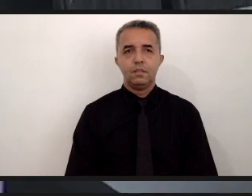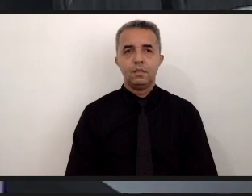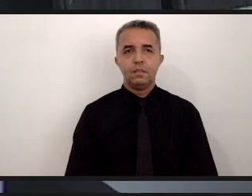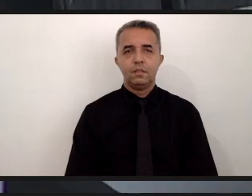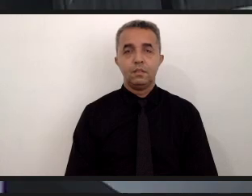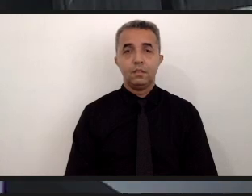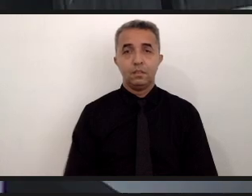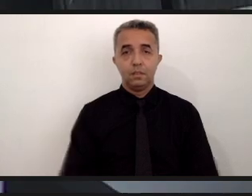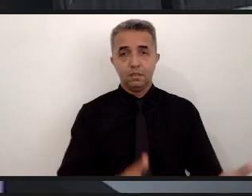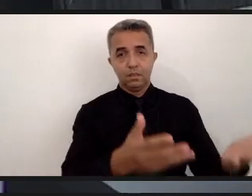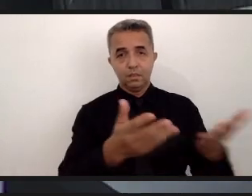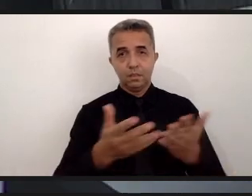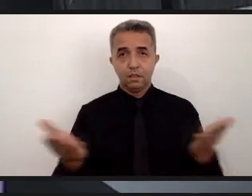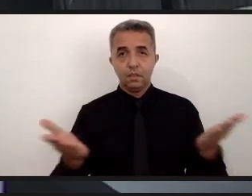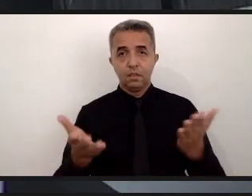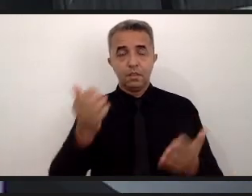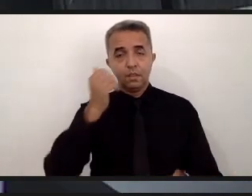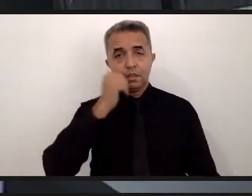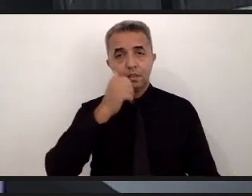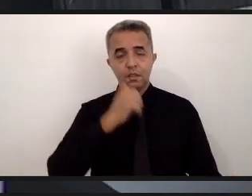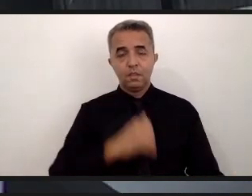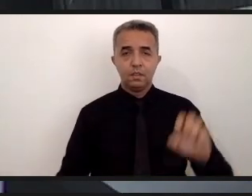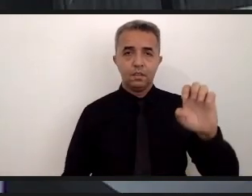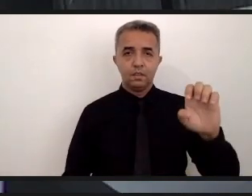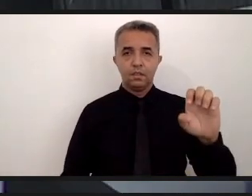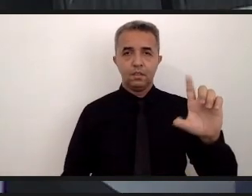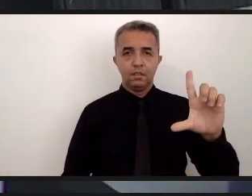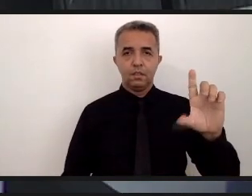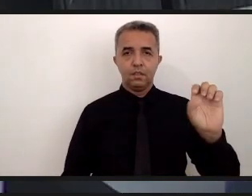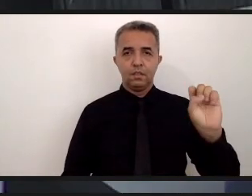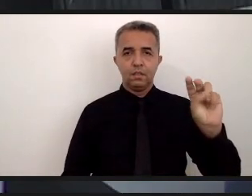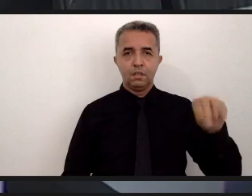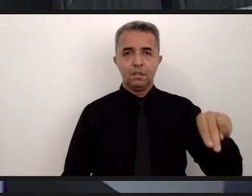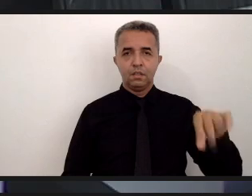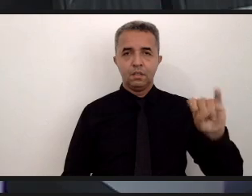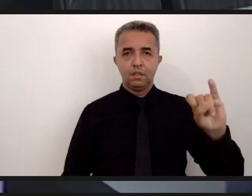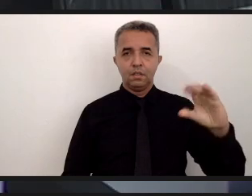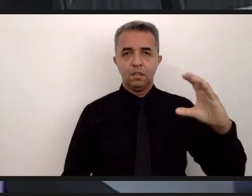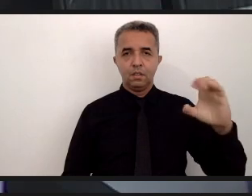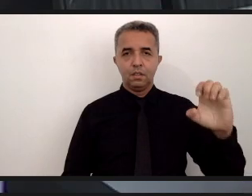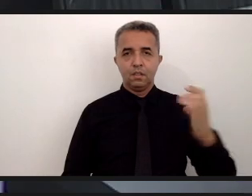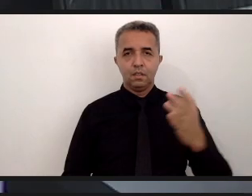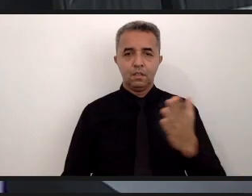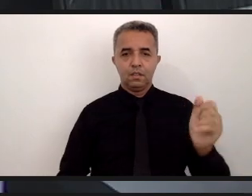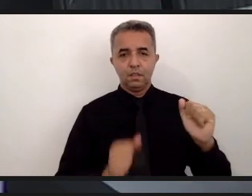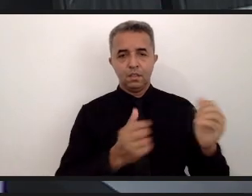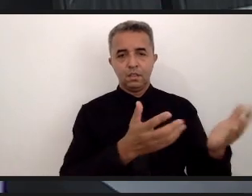Convidamos nesse momento a senhora Helenice de Oliveira Prates Mansur, por favor.